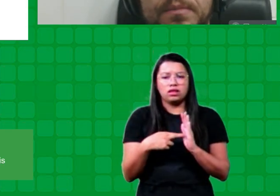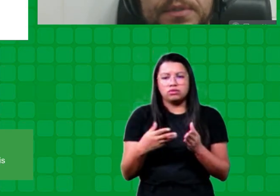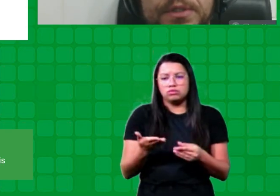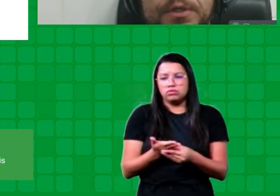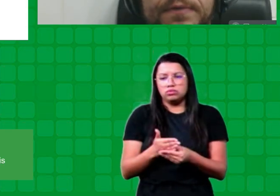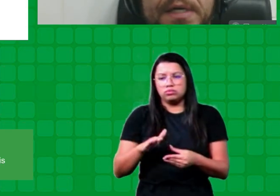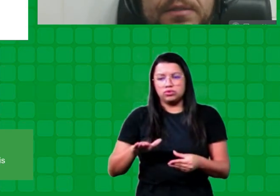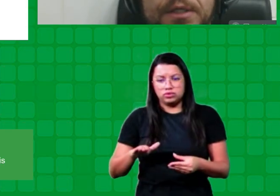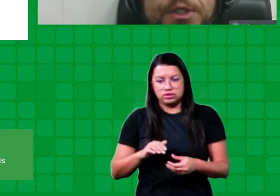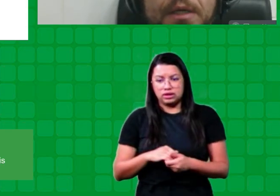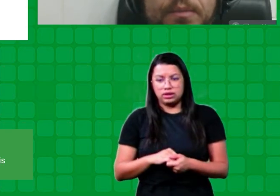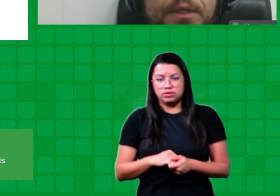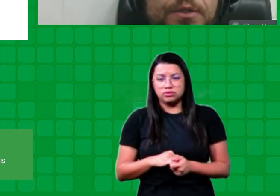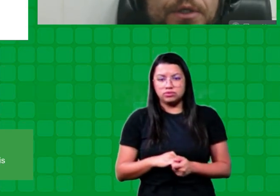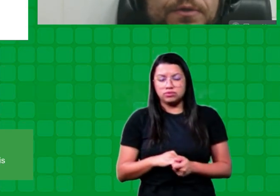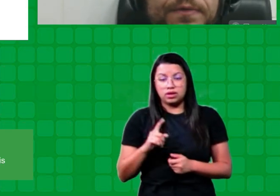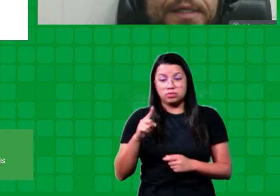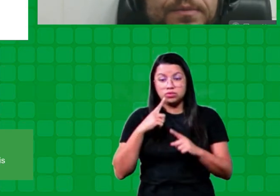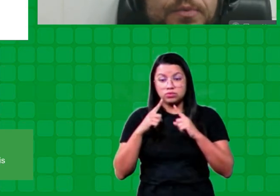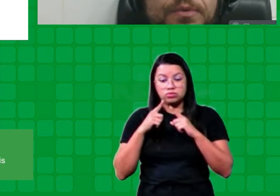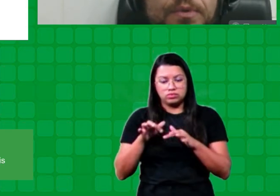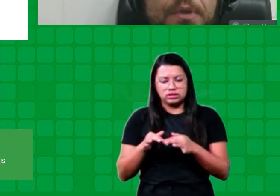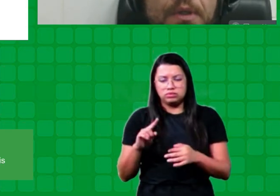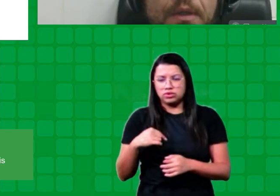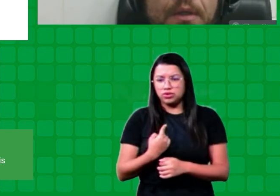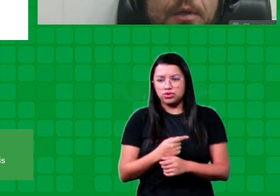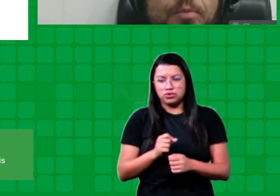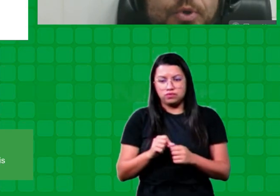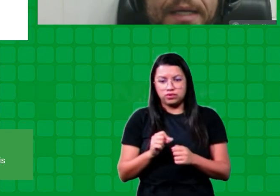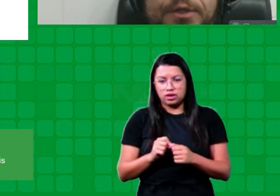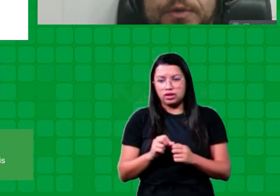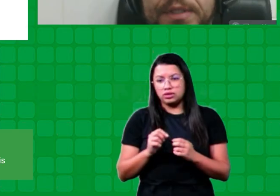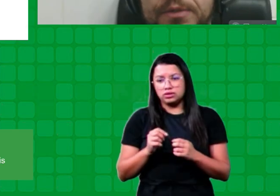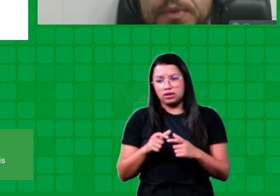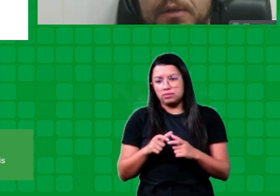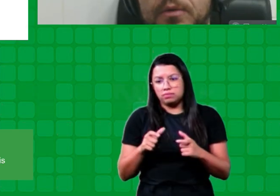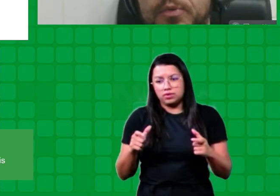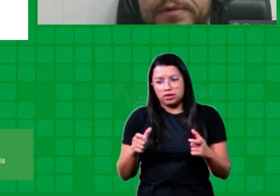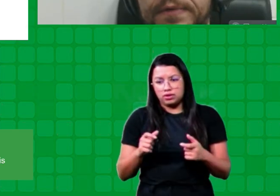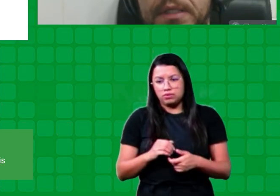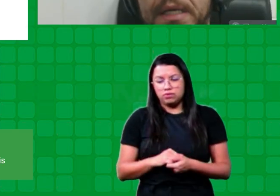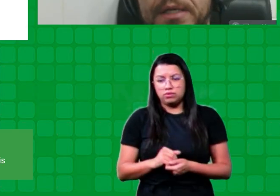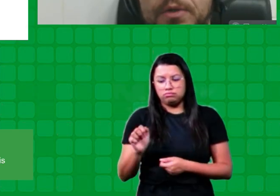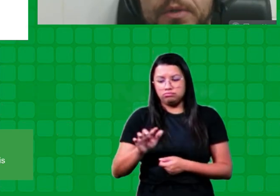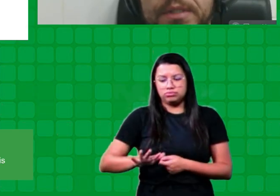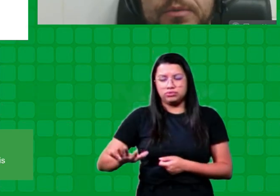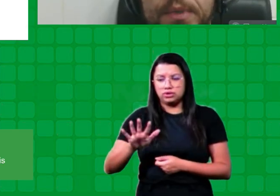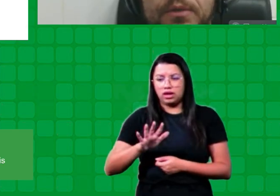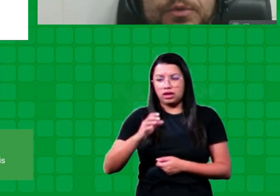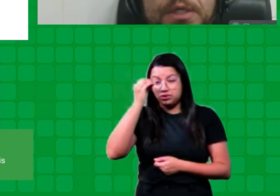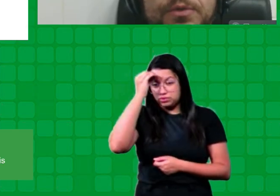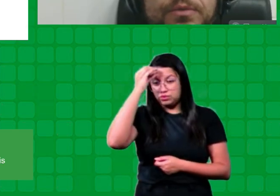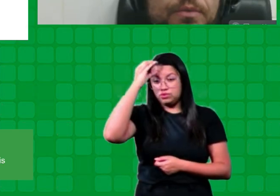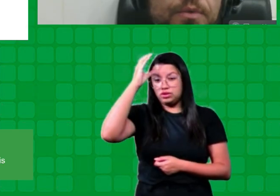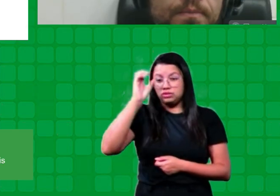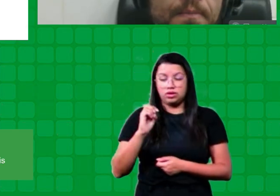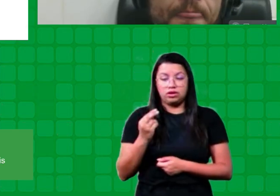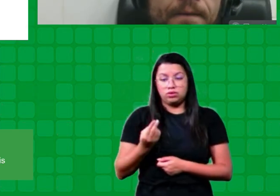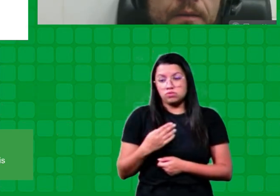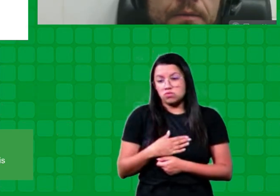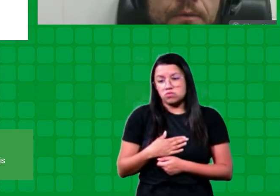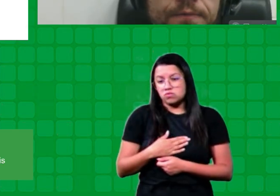discussão simples que a gente faz e que geralmente a gente faz por área de conhecimento ou por afinidade de conhecimento de